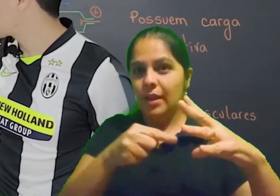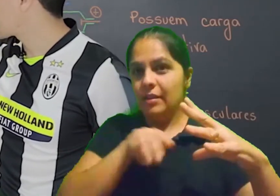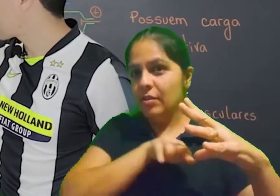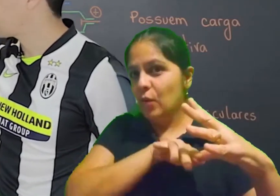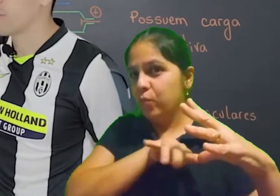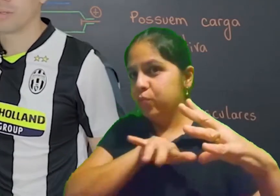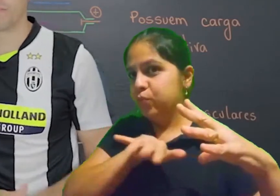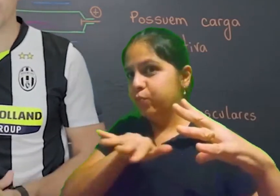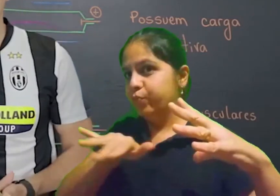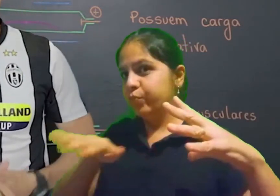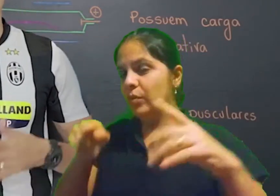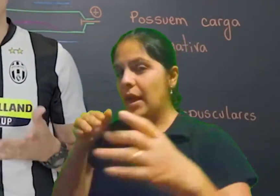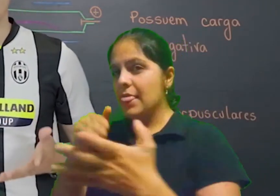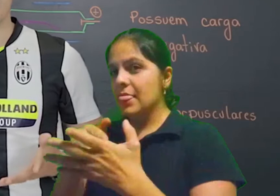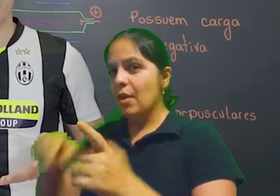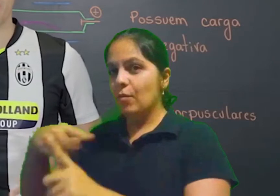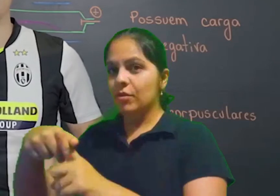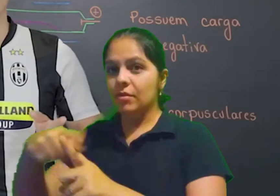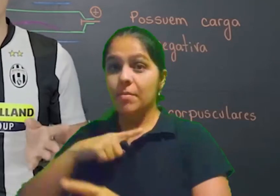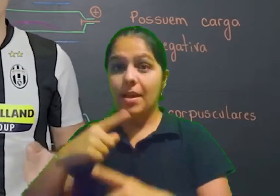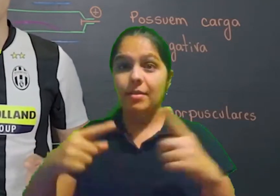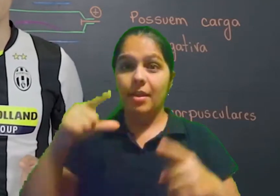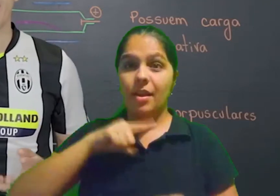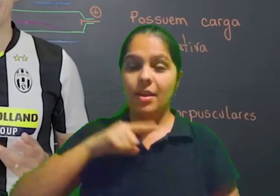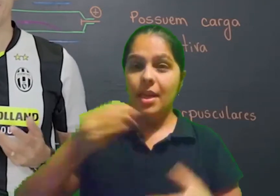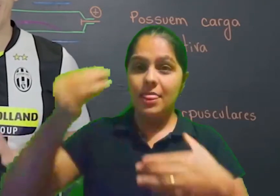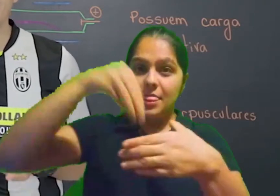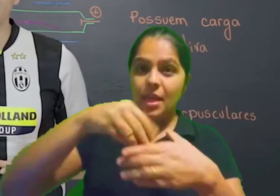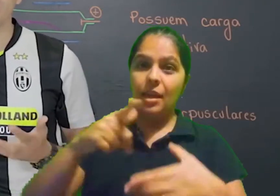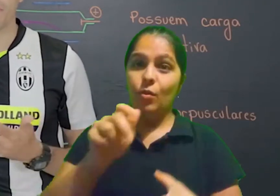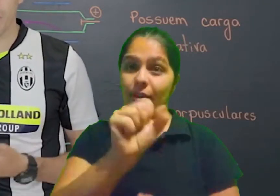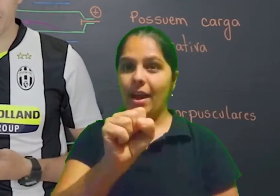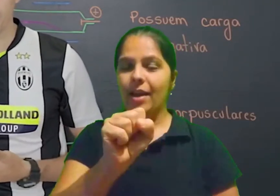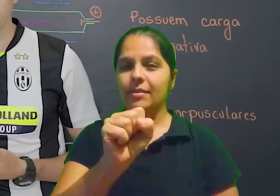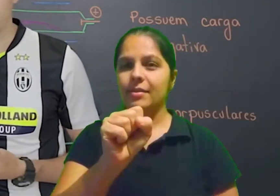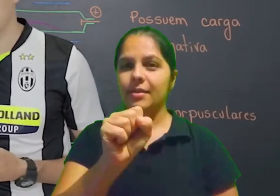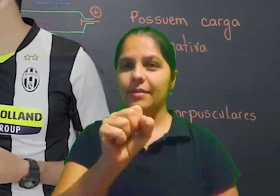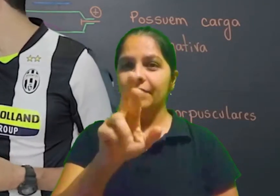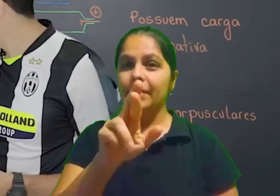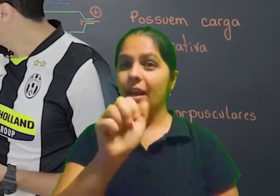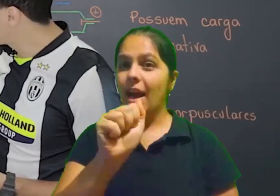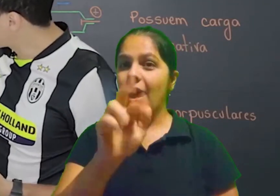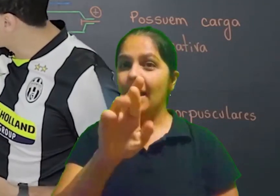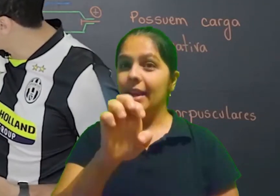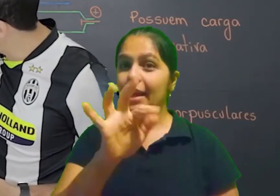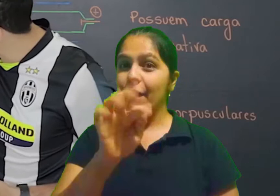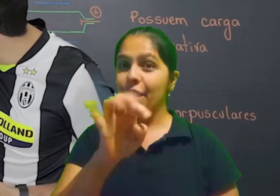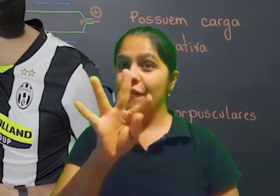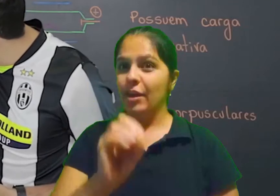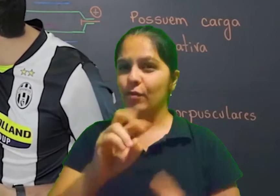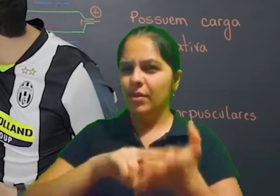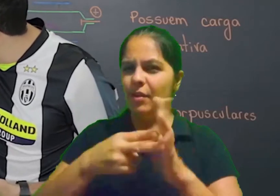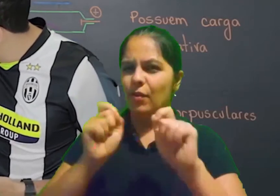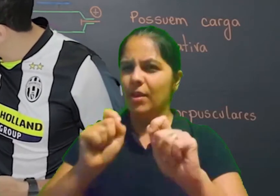um gás rarefeito. O que é um gás rarefeito? É um gás sobre a baixa pressão, certo? Então,